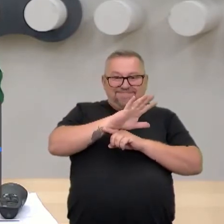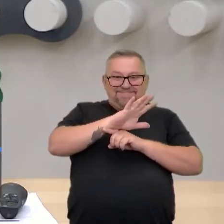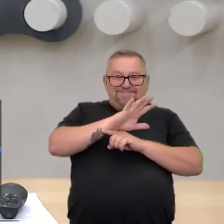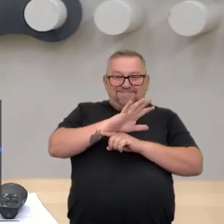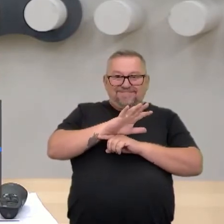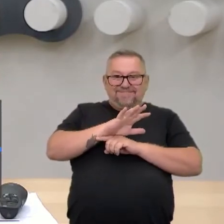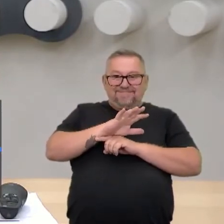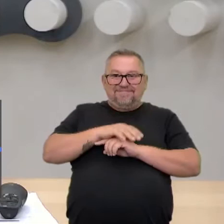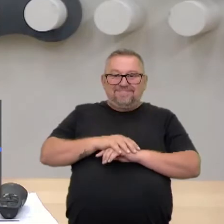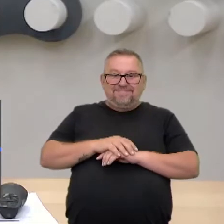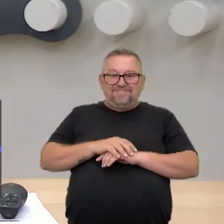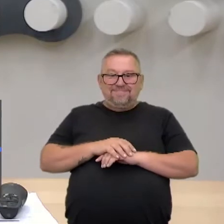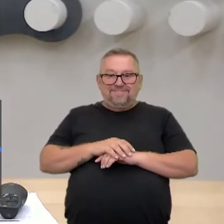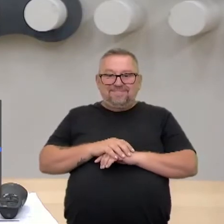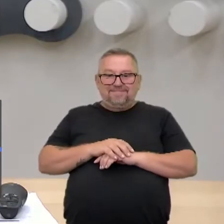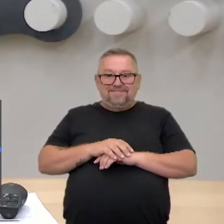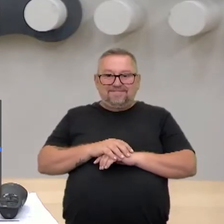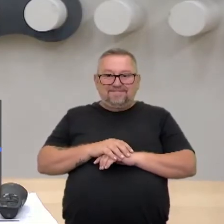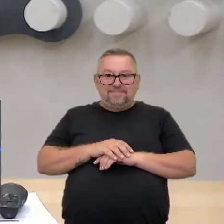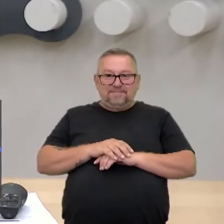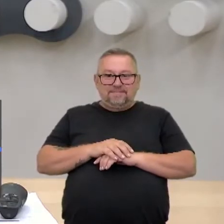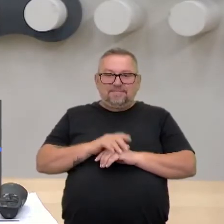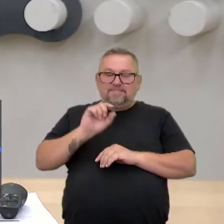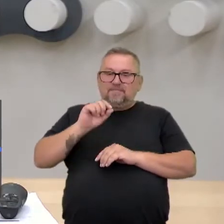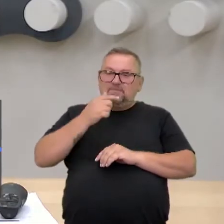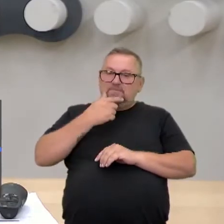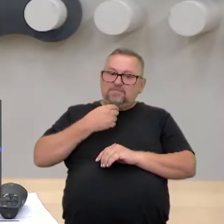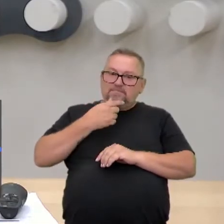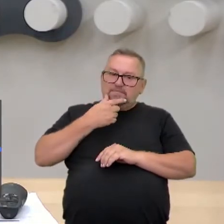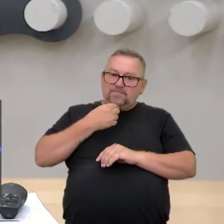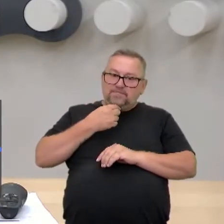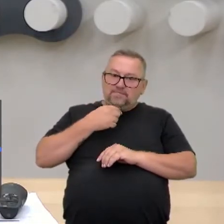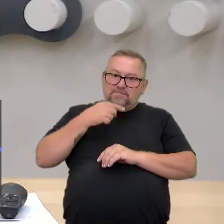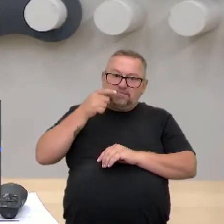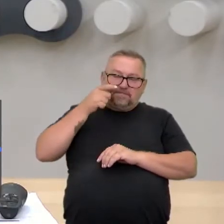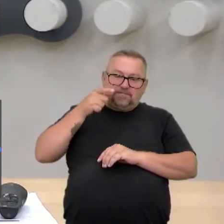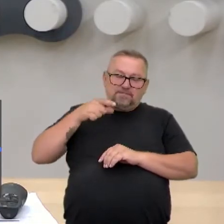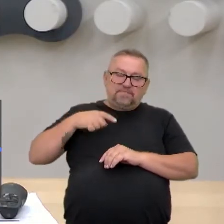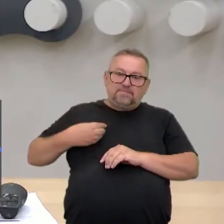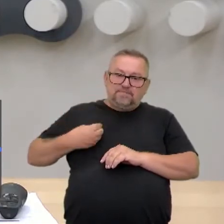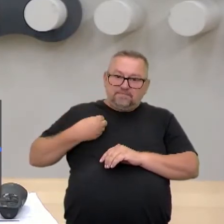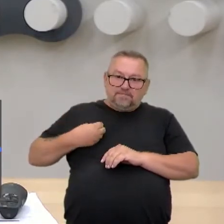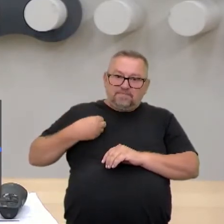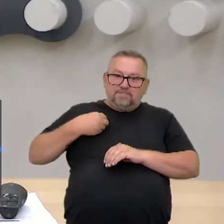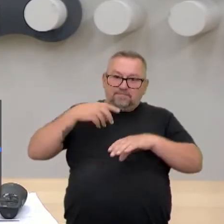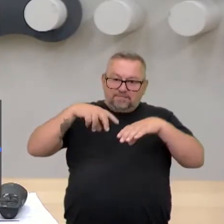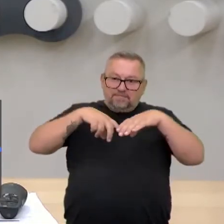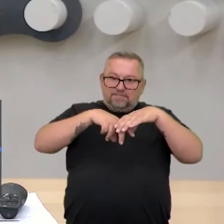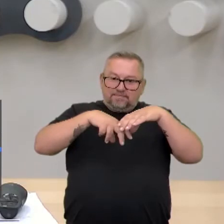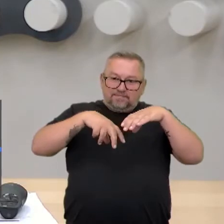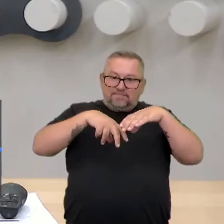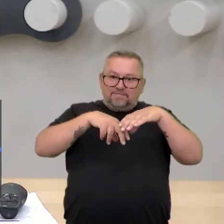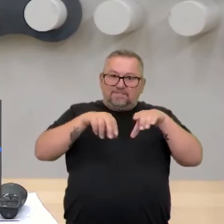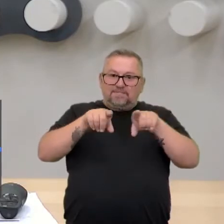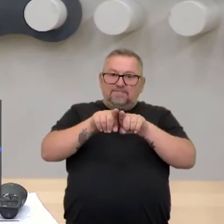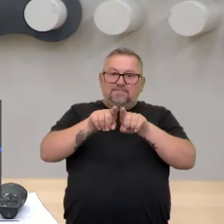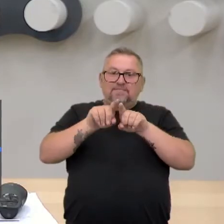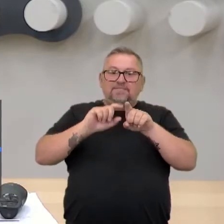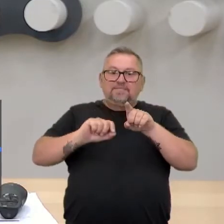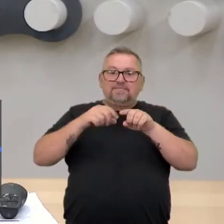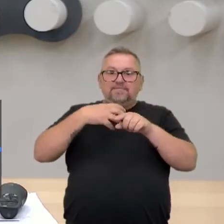vida que acontece lá fora e esses homens pessoal por terem vivido toda a vida dentro daquela caverna